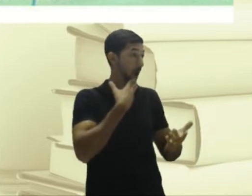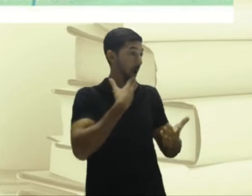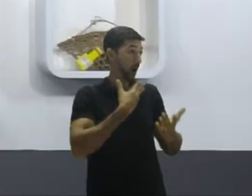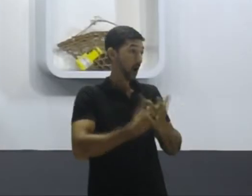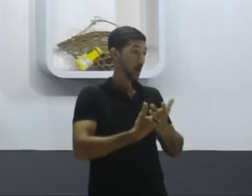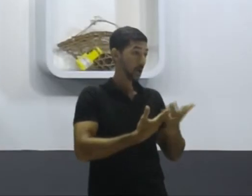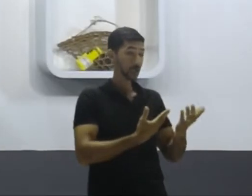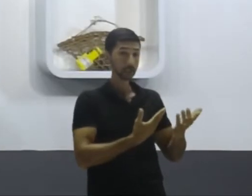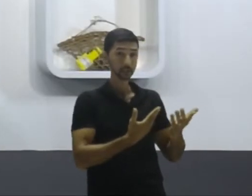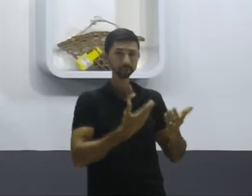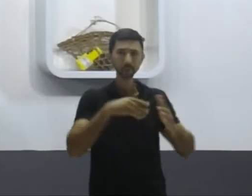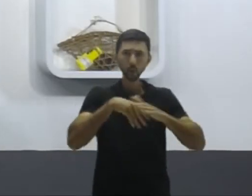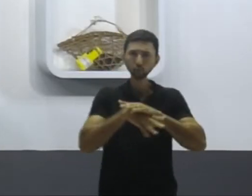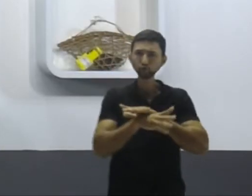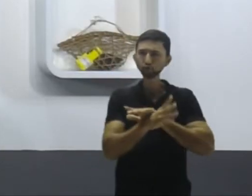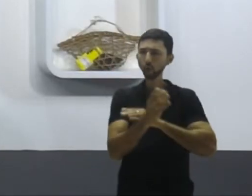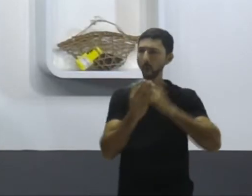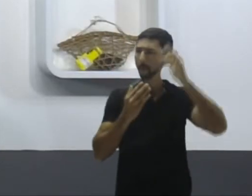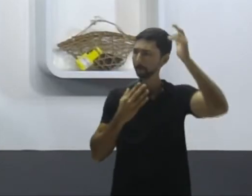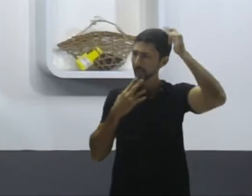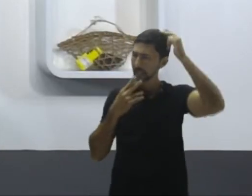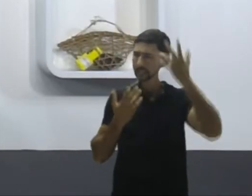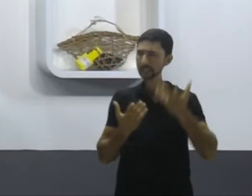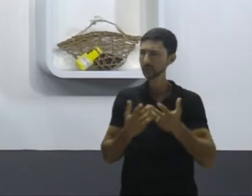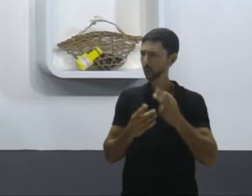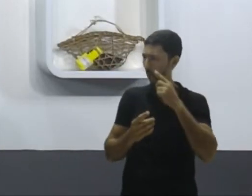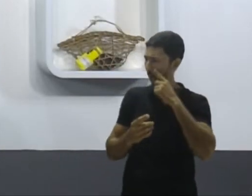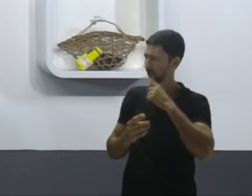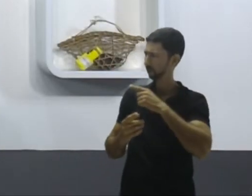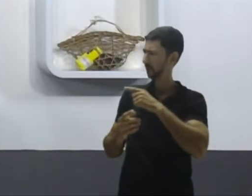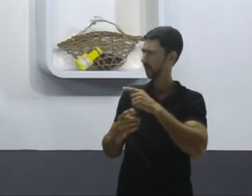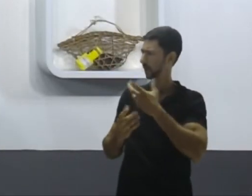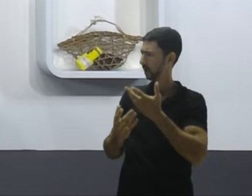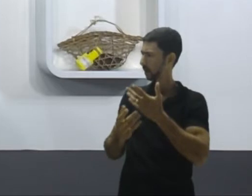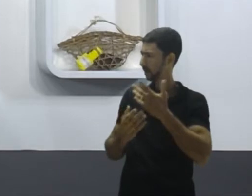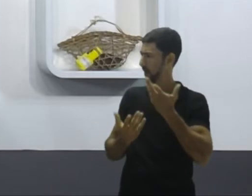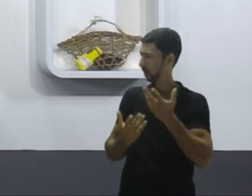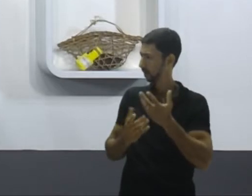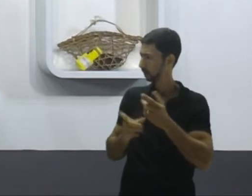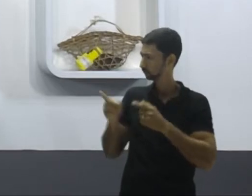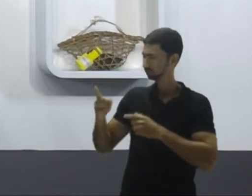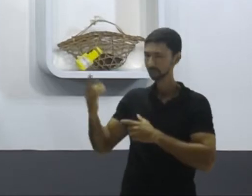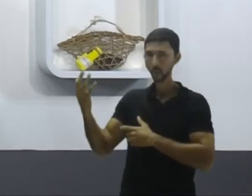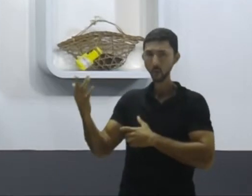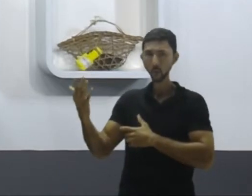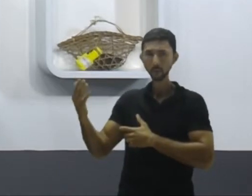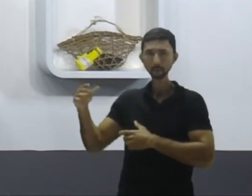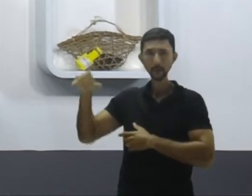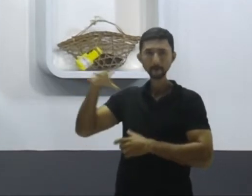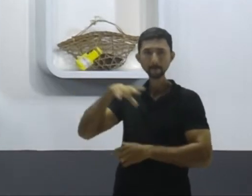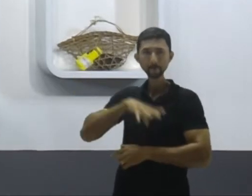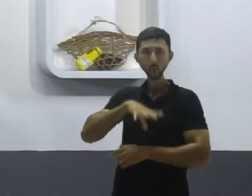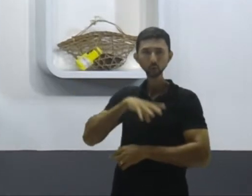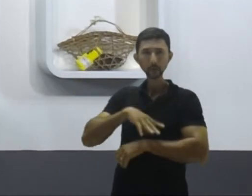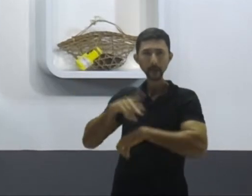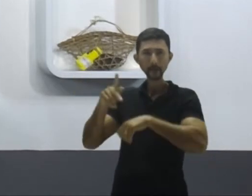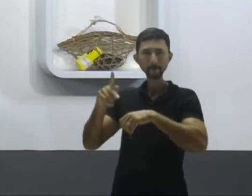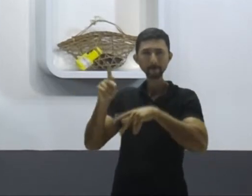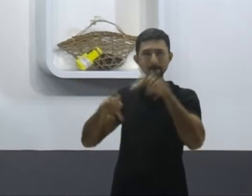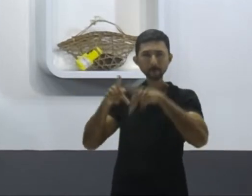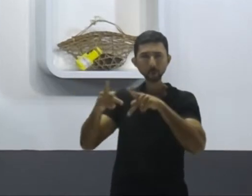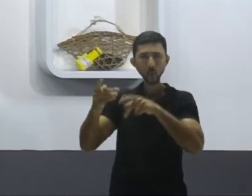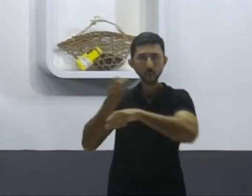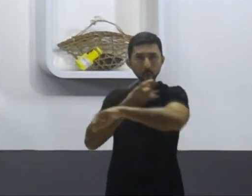alguns costumes dos nossos índios e vice-versa. Os índios também nunca tinham entrado em contato com povos brancos.